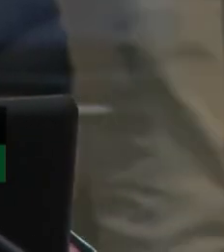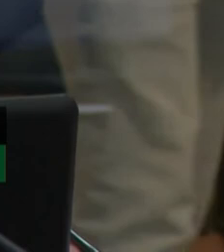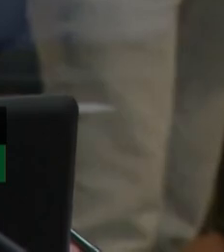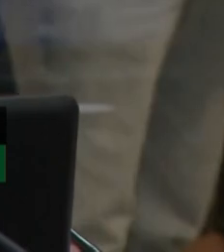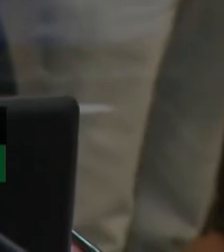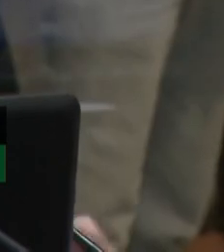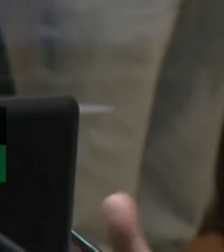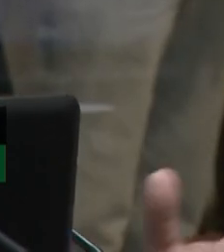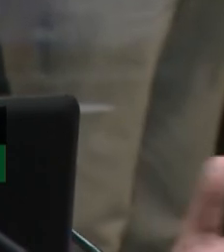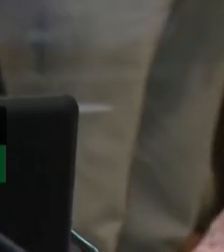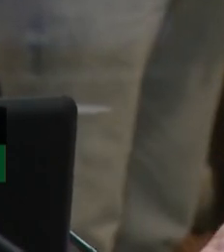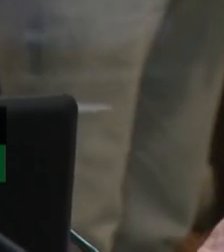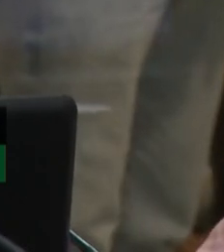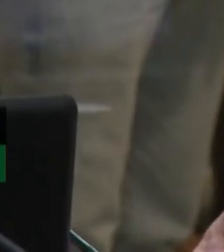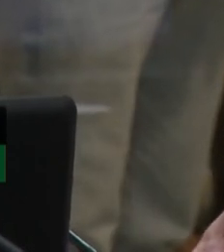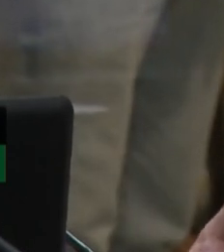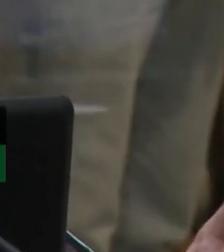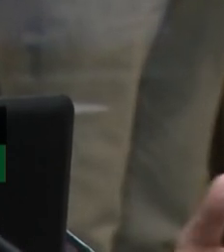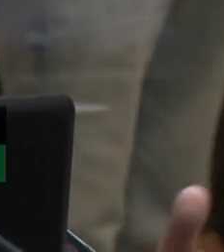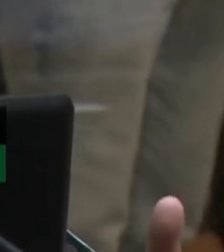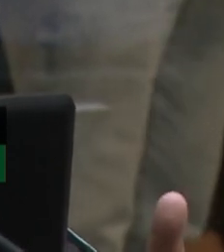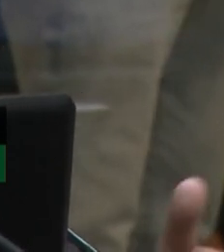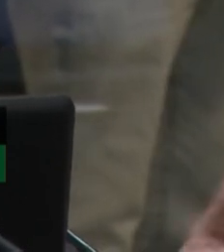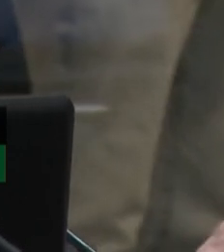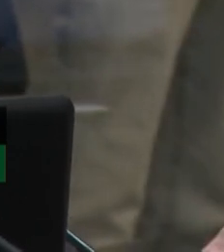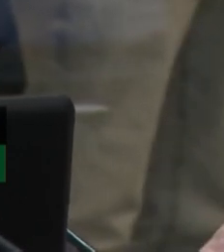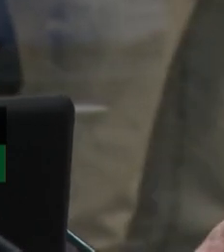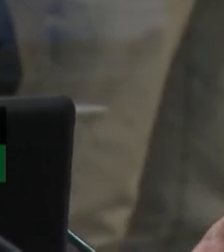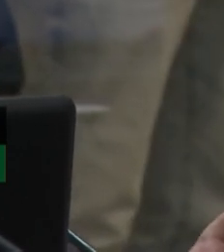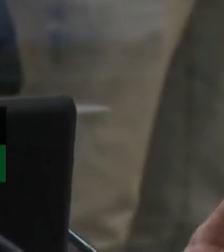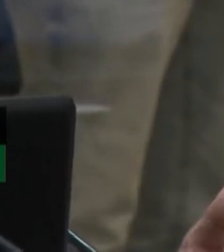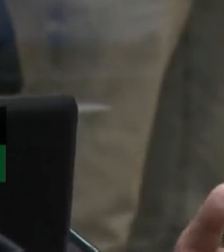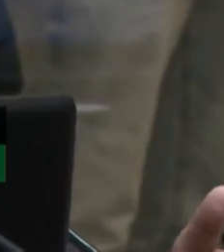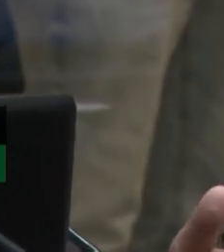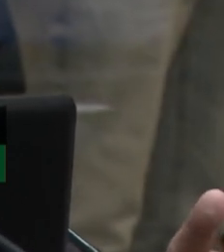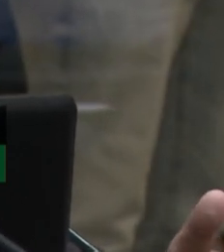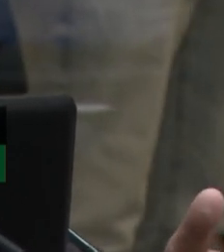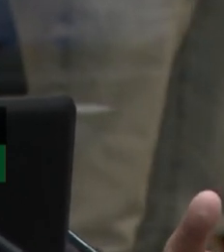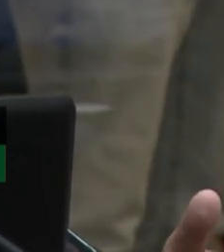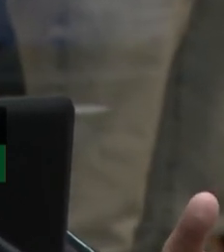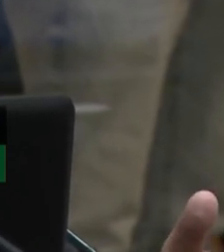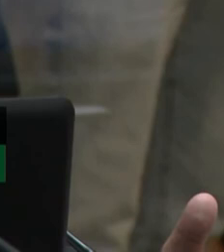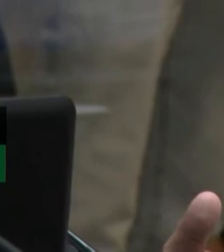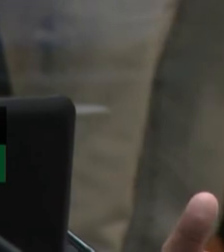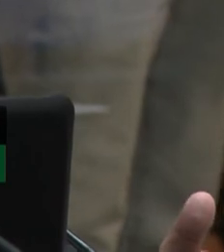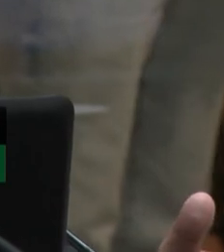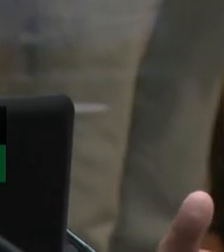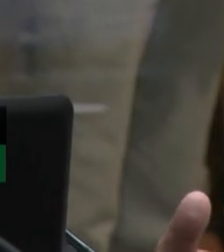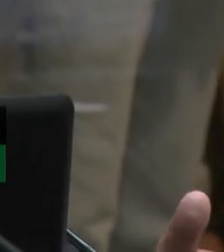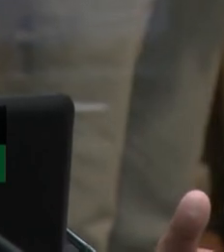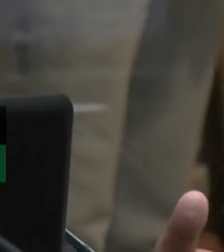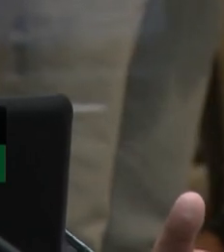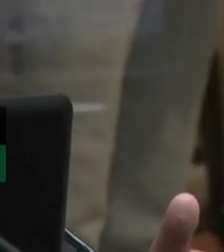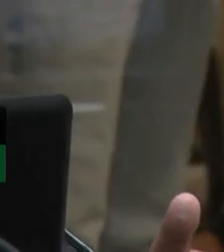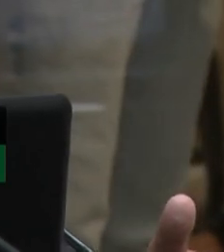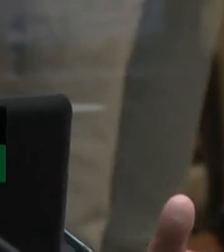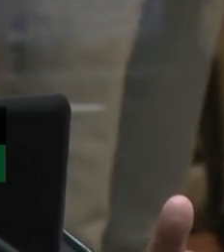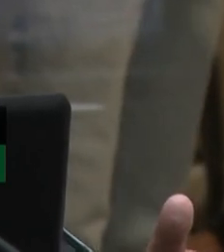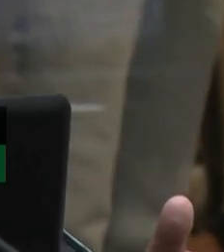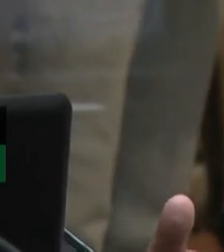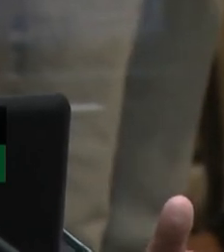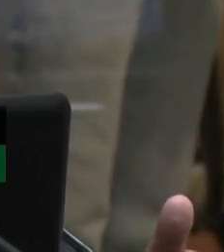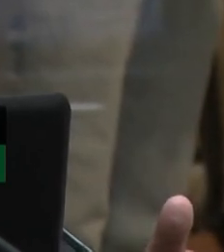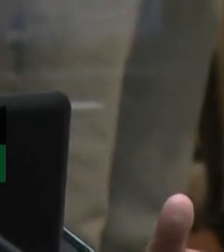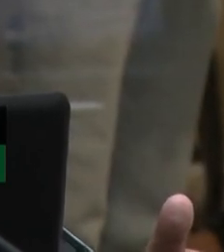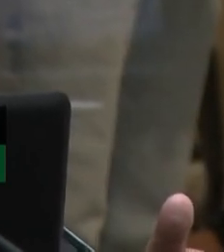numa próxima oportunidade, até conversar com o líder de governo, porque, segundo o que consta, o próprio secretário não tem essas informações, são